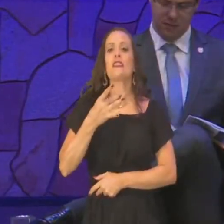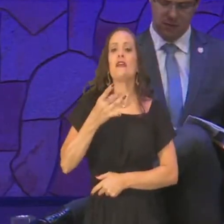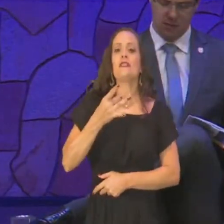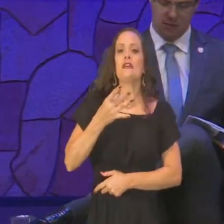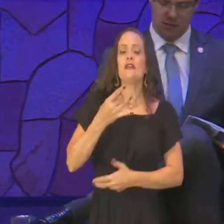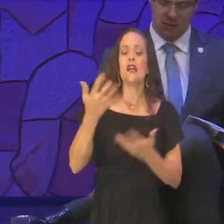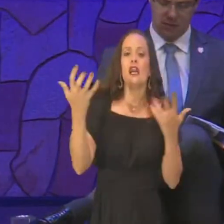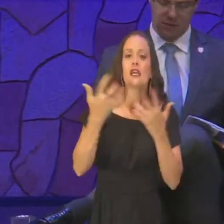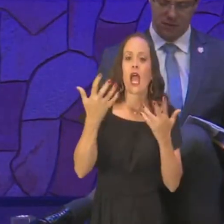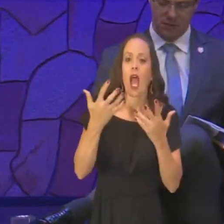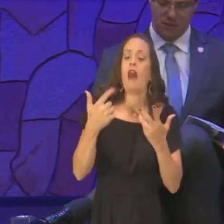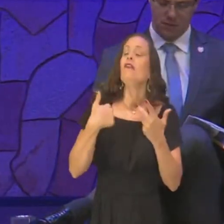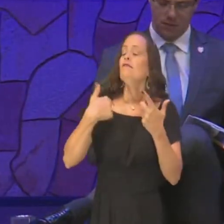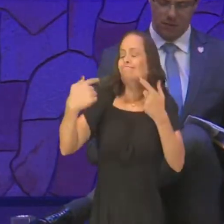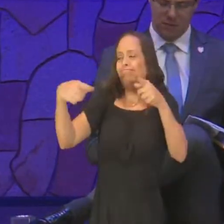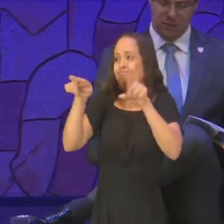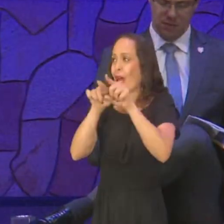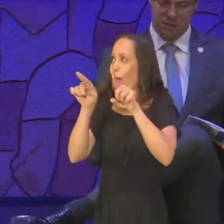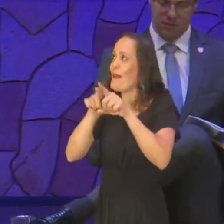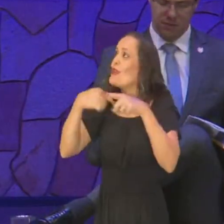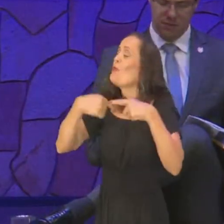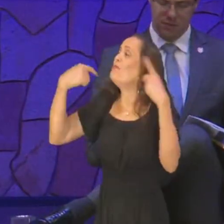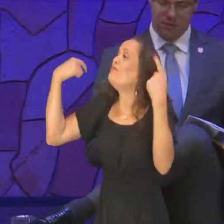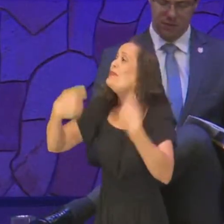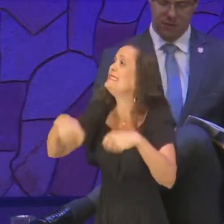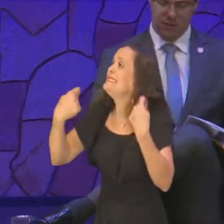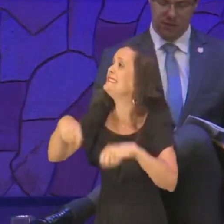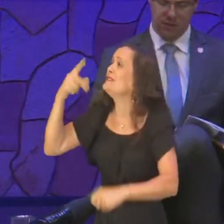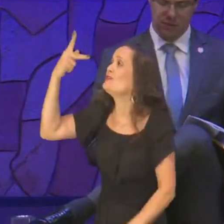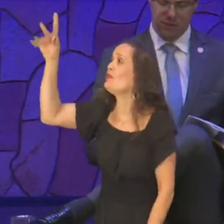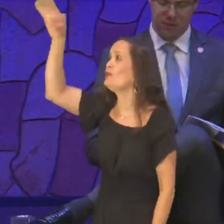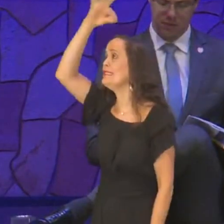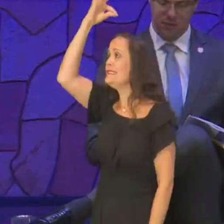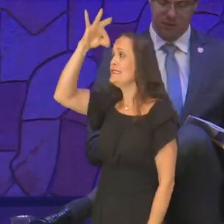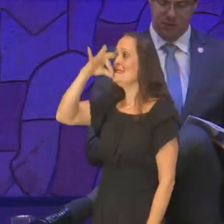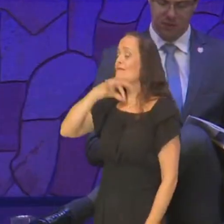alma suspira pela presença do Senhor.